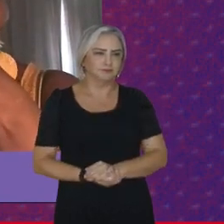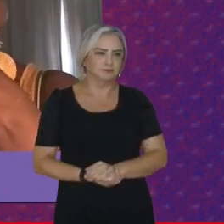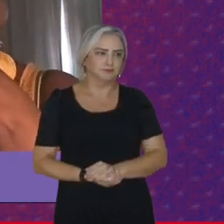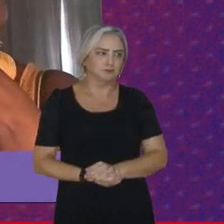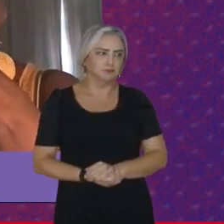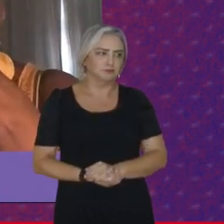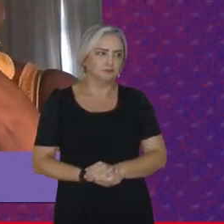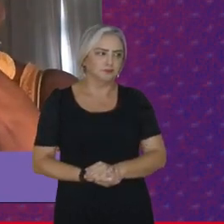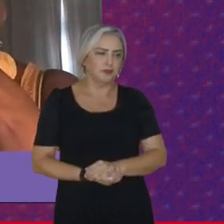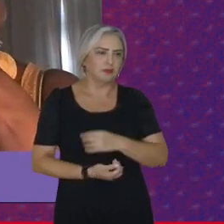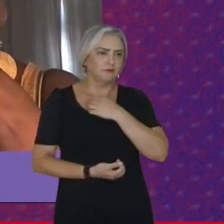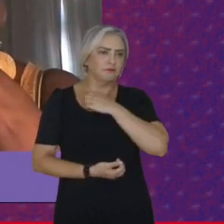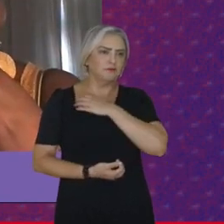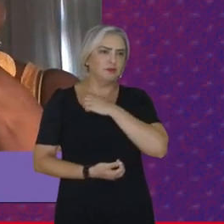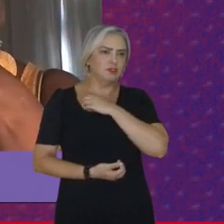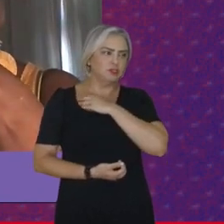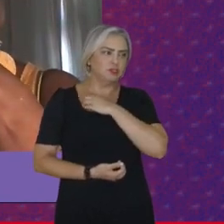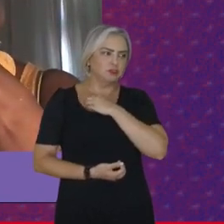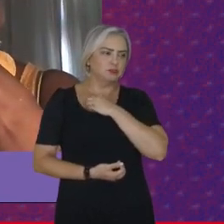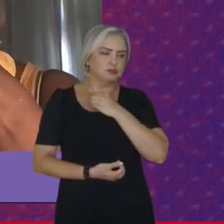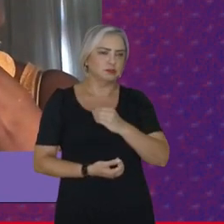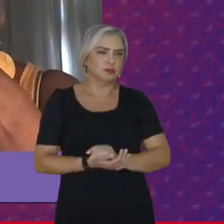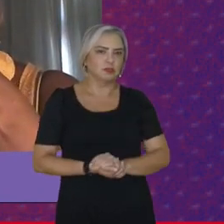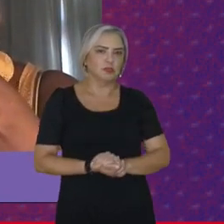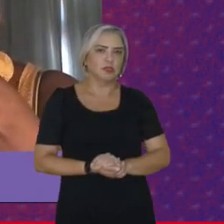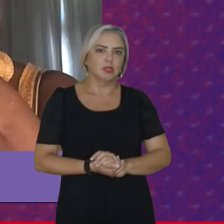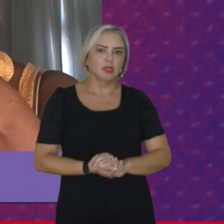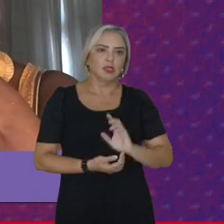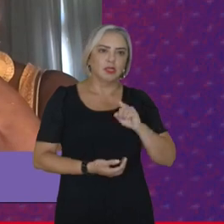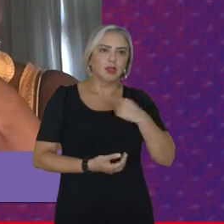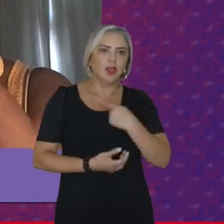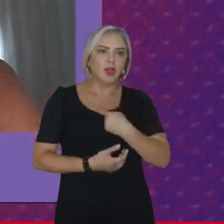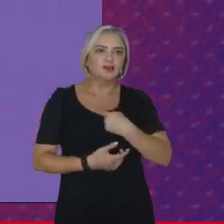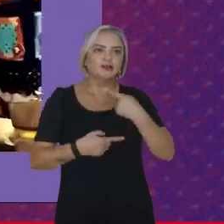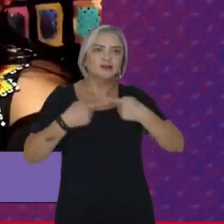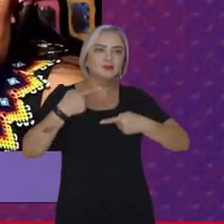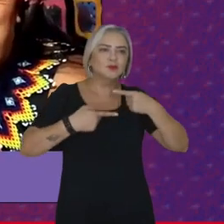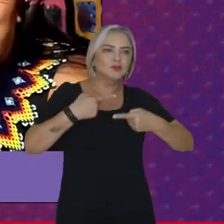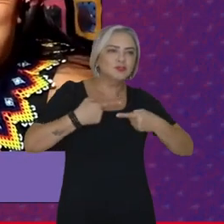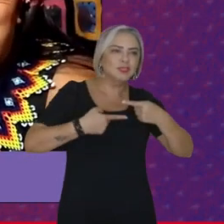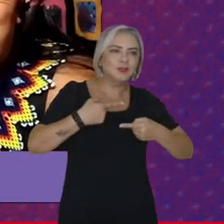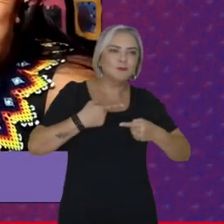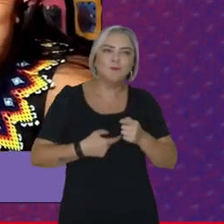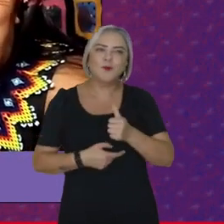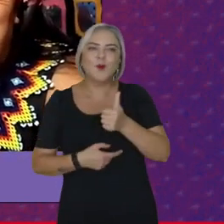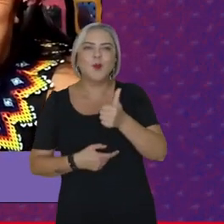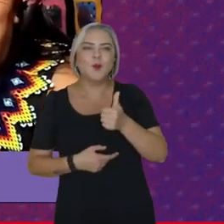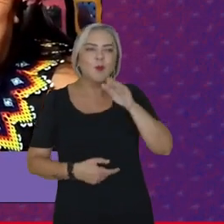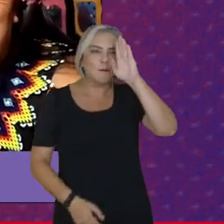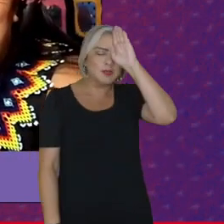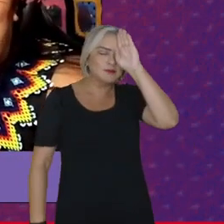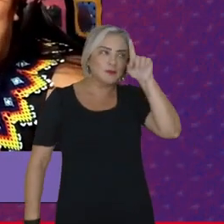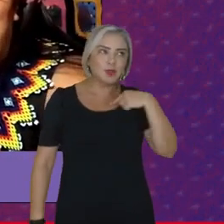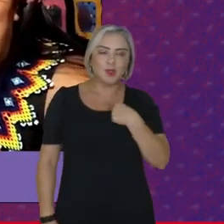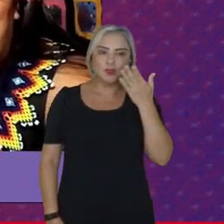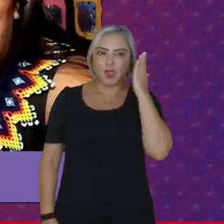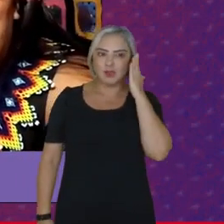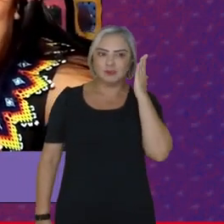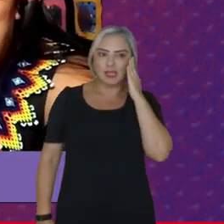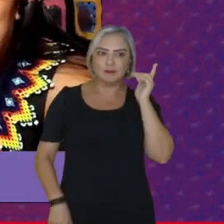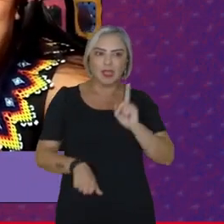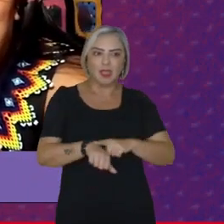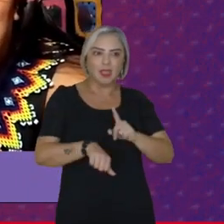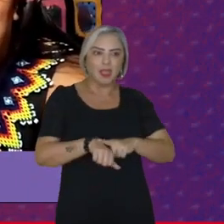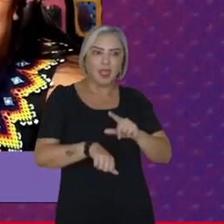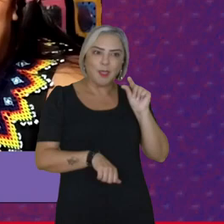A gente faz isso superficialmente, principalmente quando a gente sabe que o nosso tempo